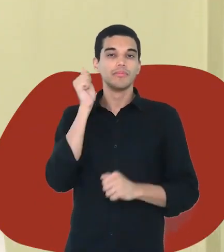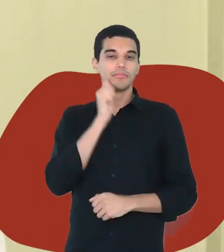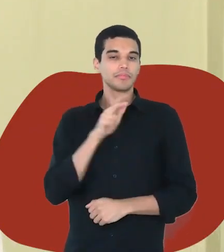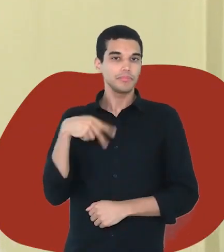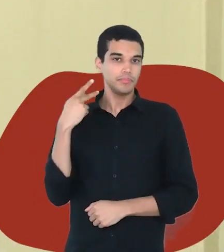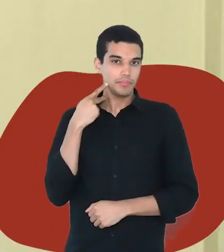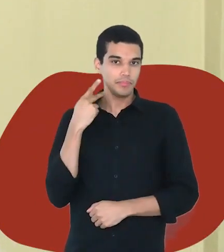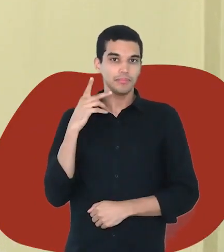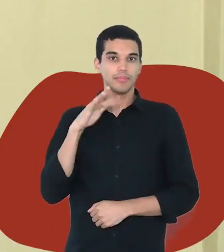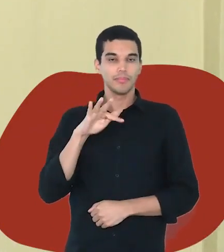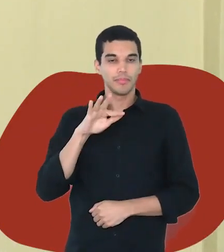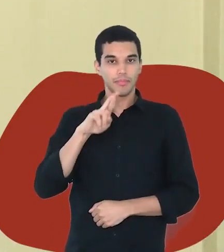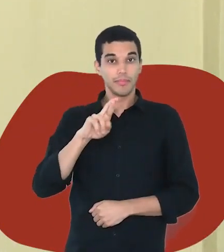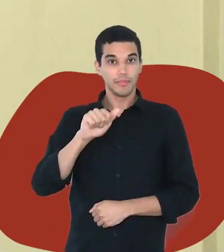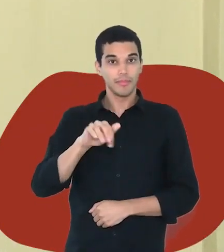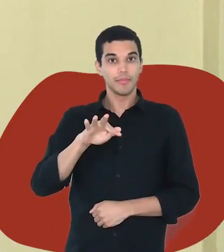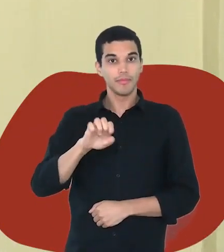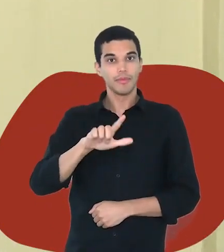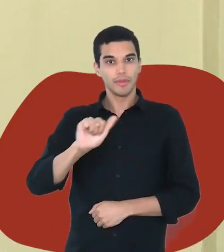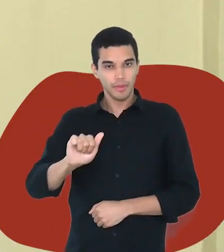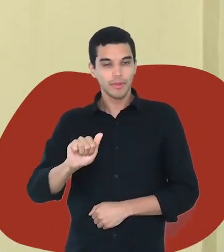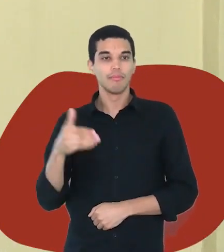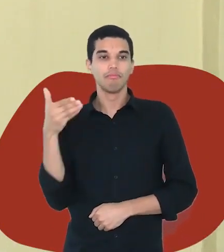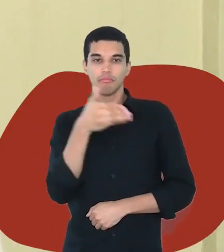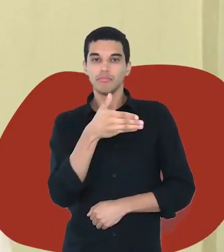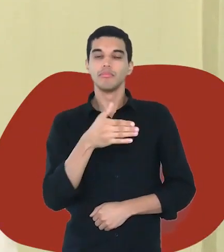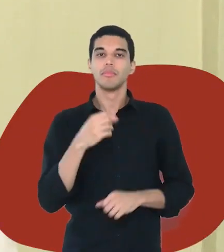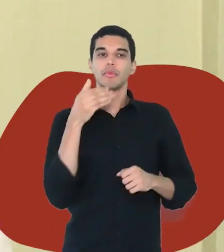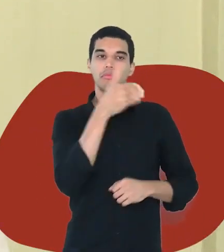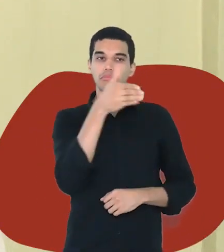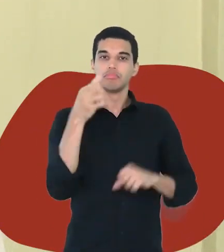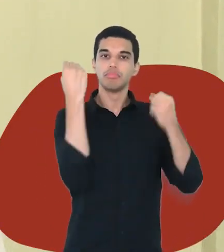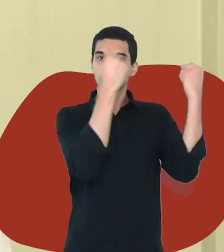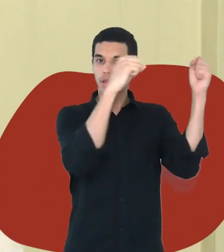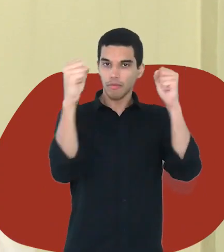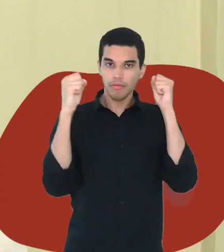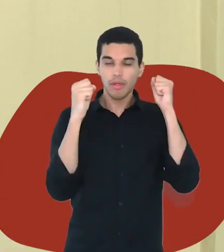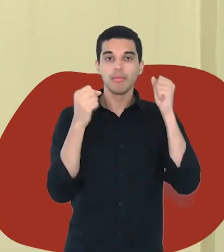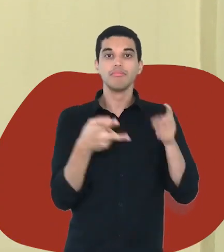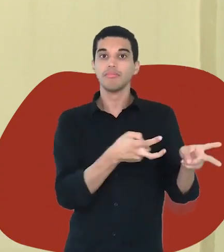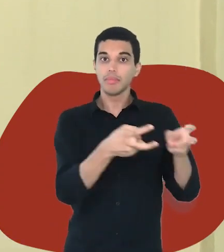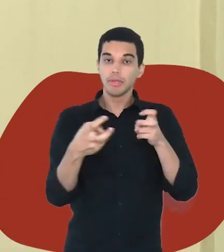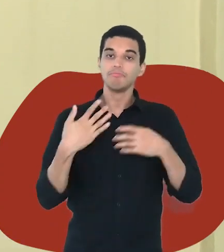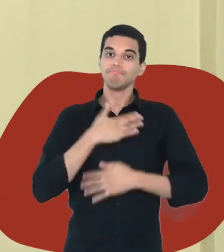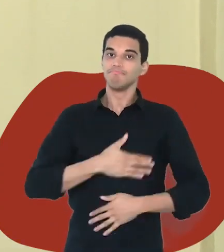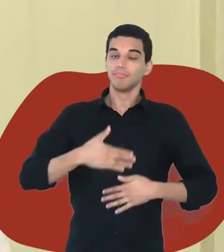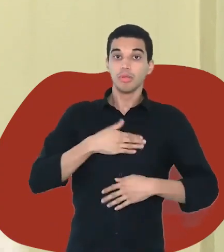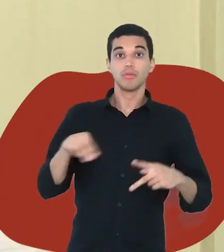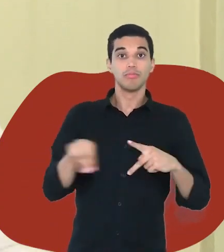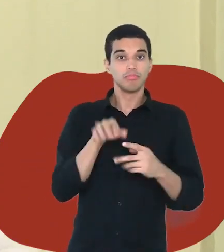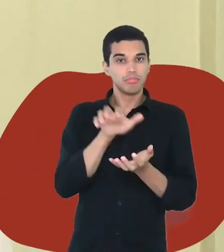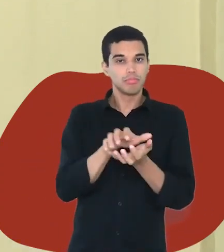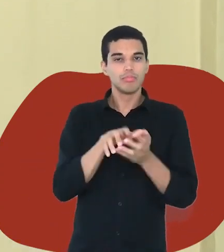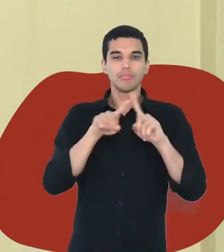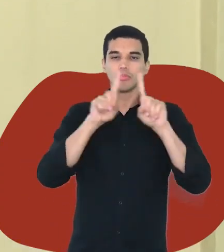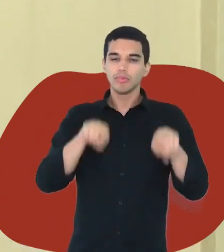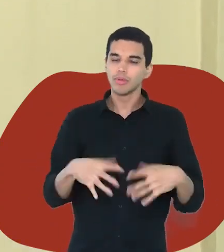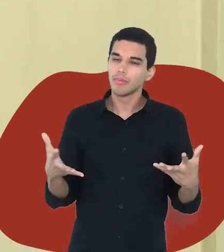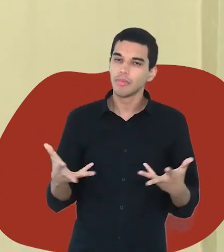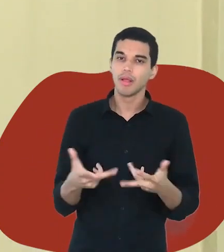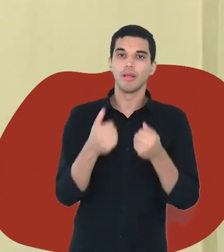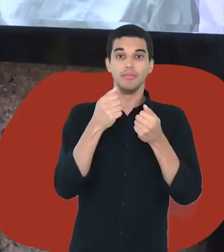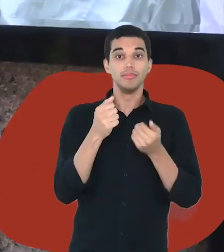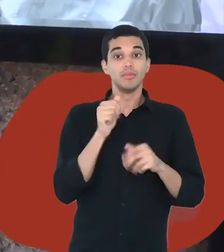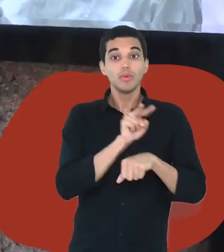Rafaela lá nas fábricas e o carinho o projeto humanitário que o ministério público tem